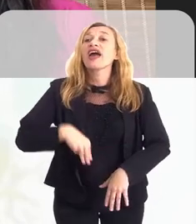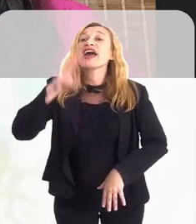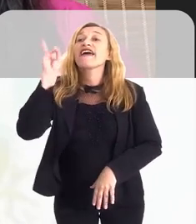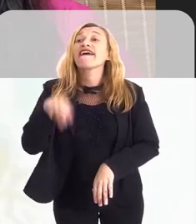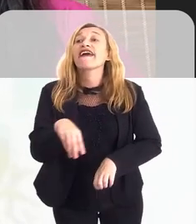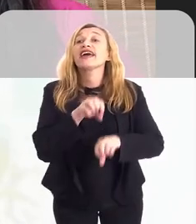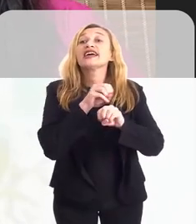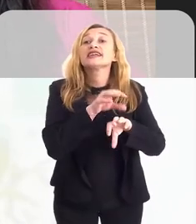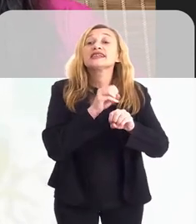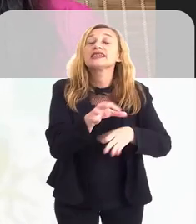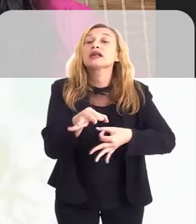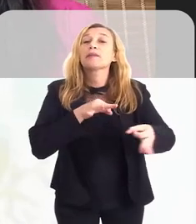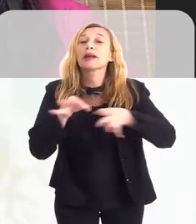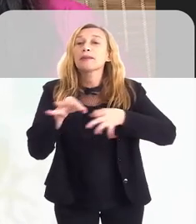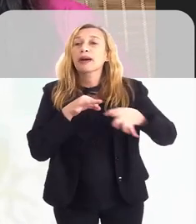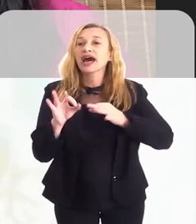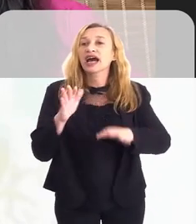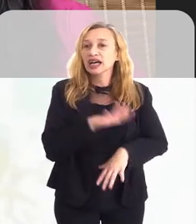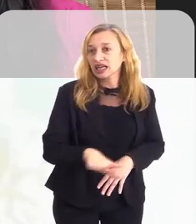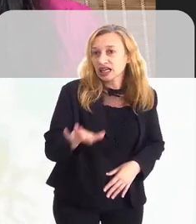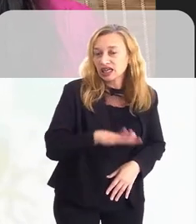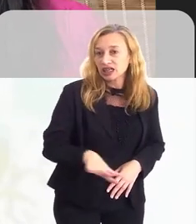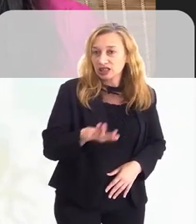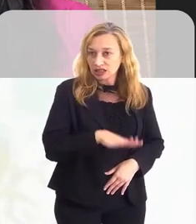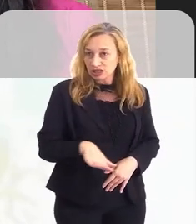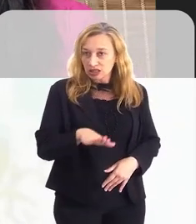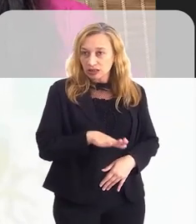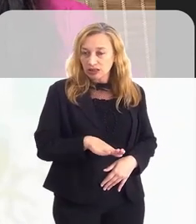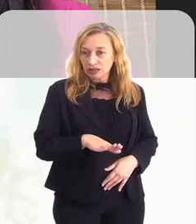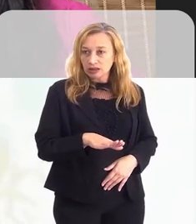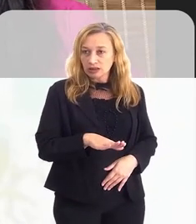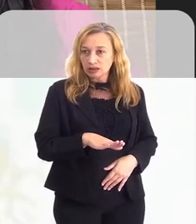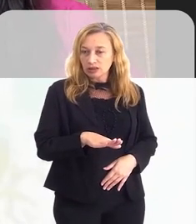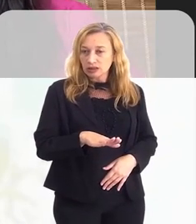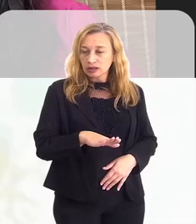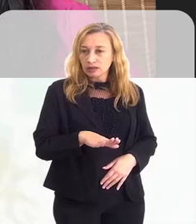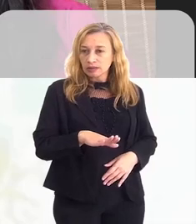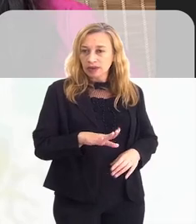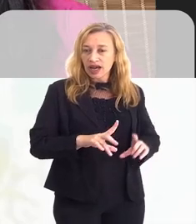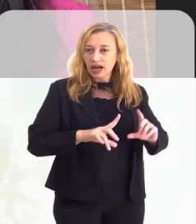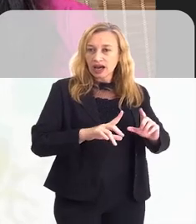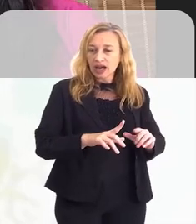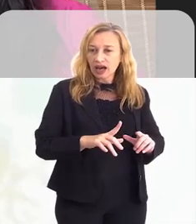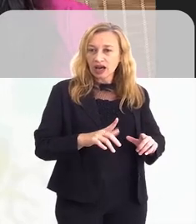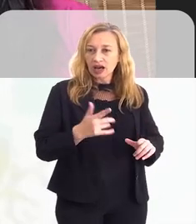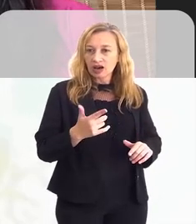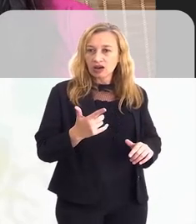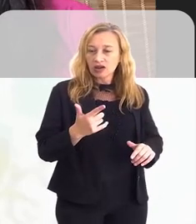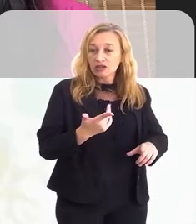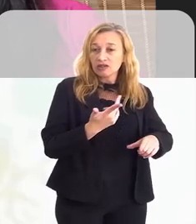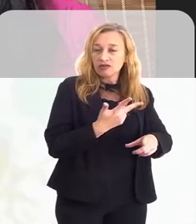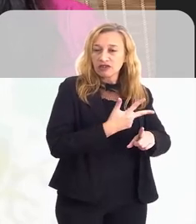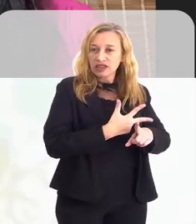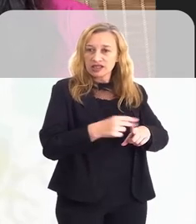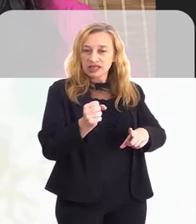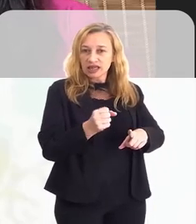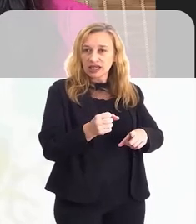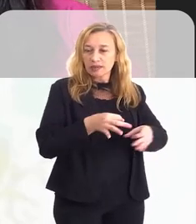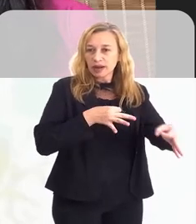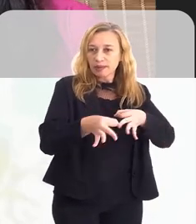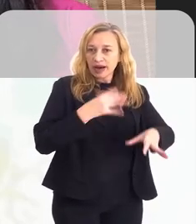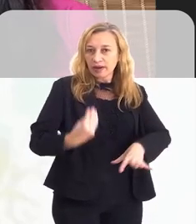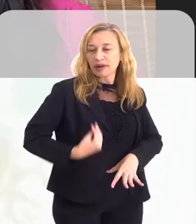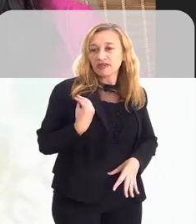quem escolariza, é quem prepara a criança para alçar outros níveis e modalidades de ensino e prepara a criança